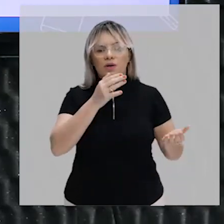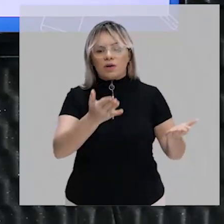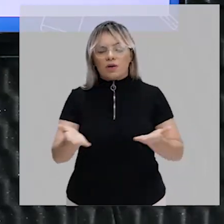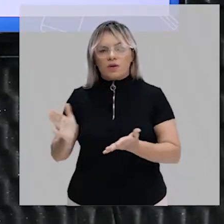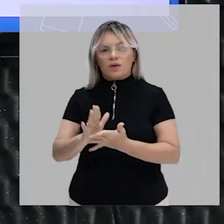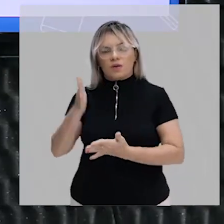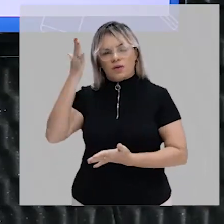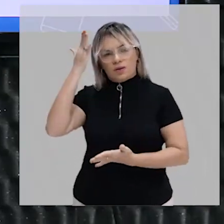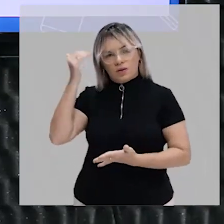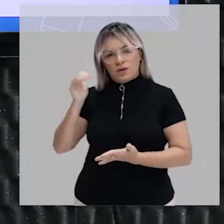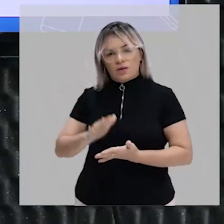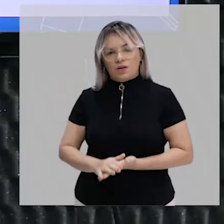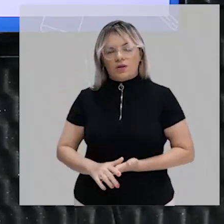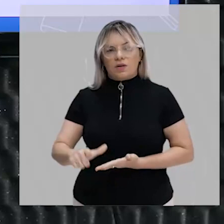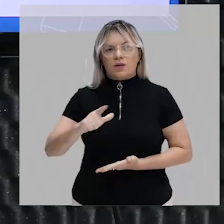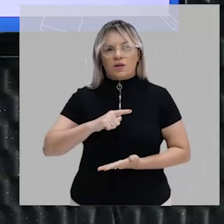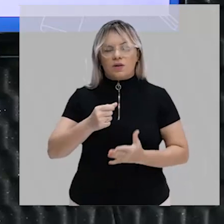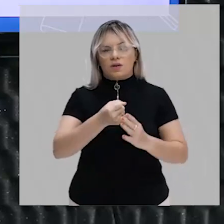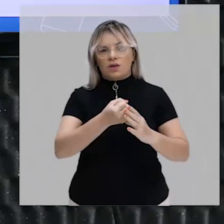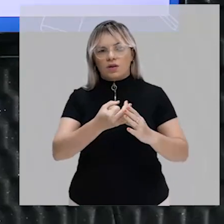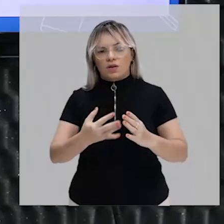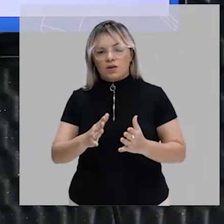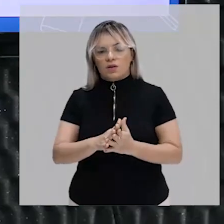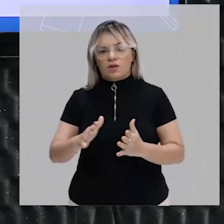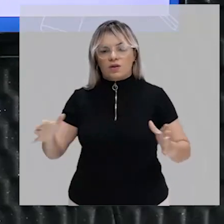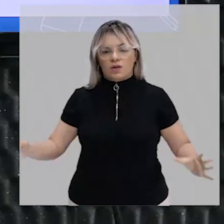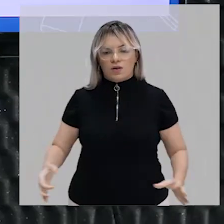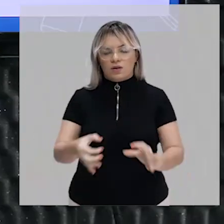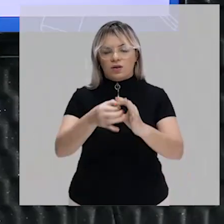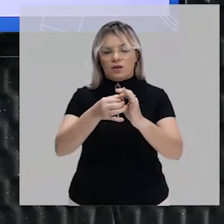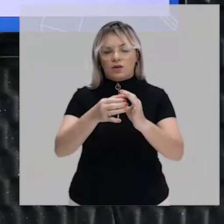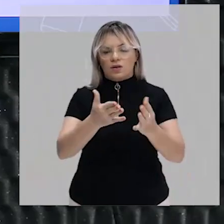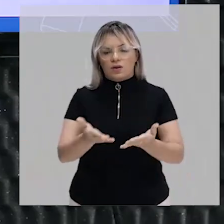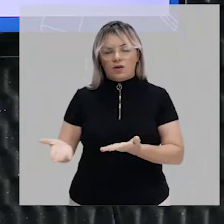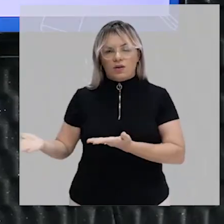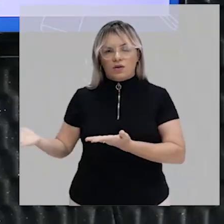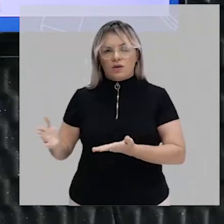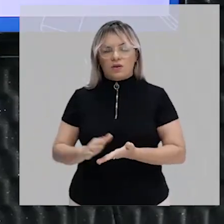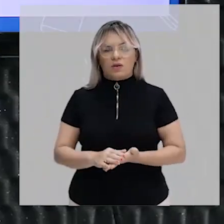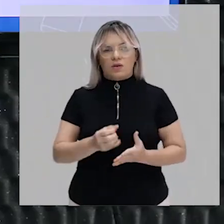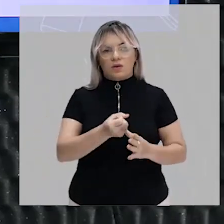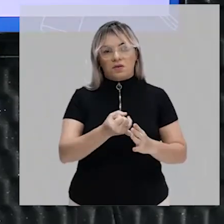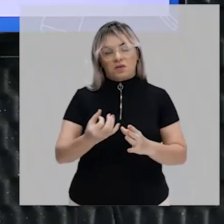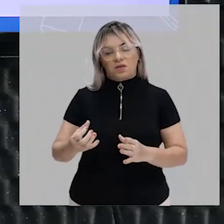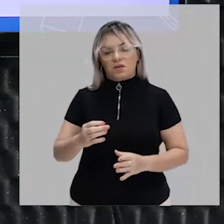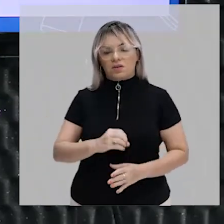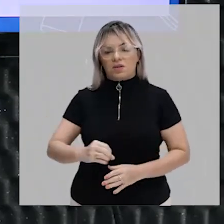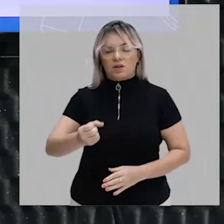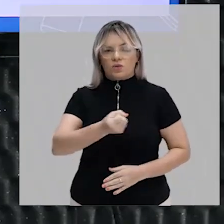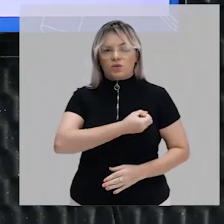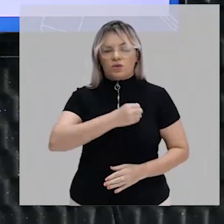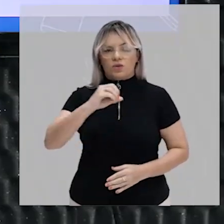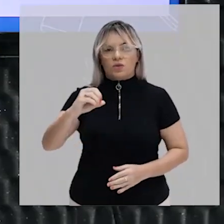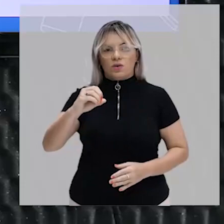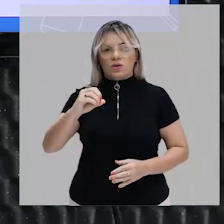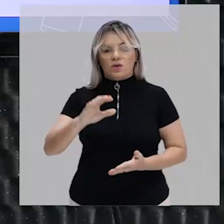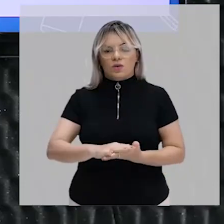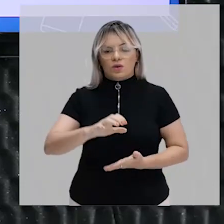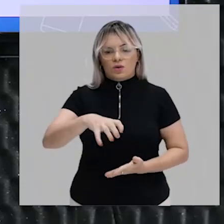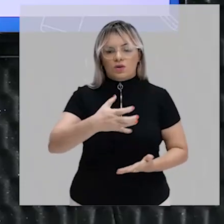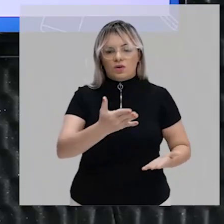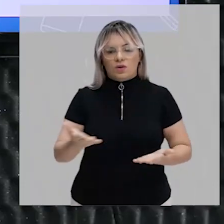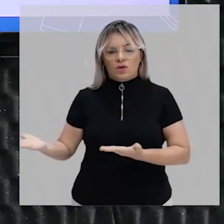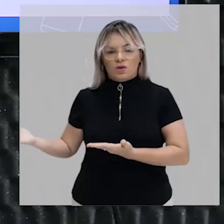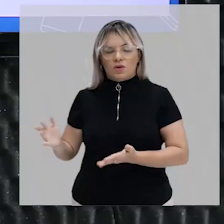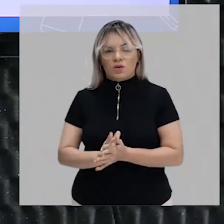você sabe que eu tenho que retirar, né, a quantidade de elementos da interseção. Então, se aqui essa quantidade é zero, o que vai acontecer com aquela relação que nós